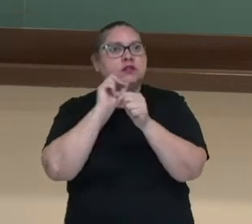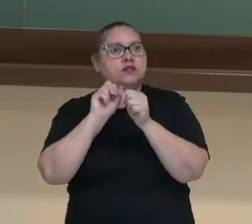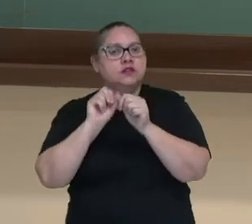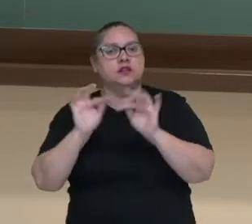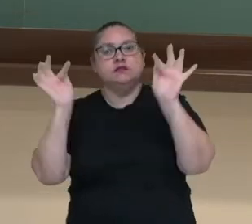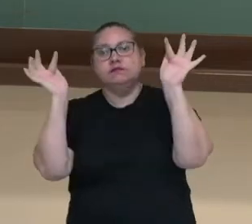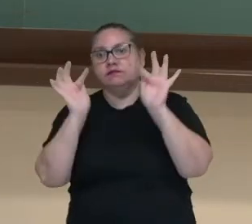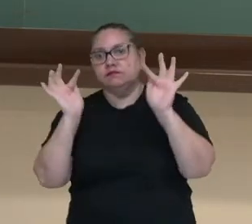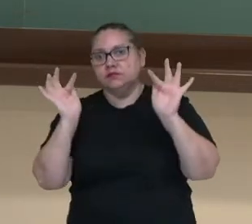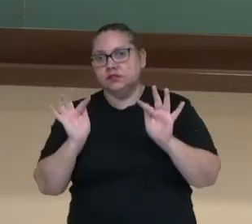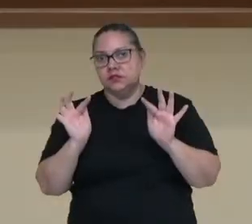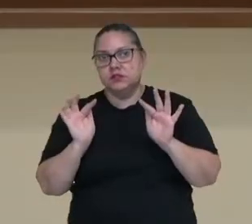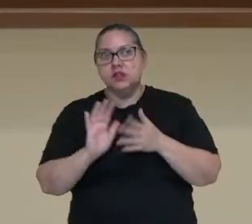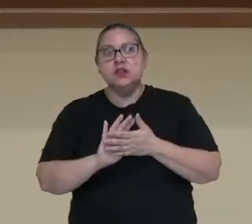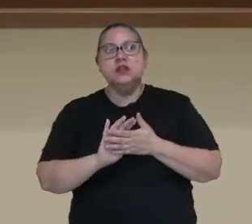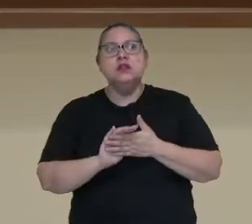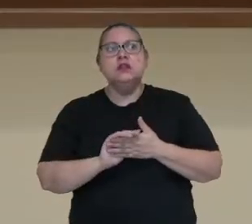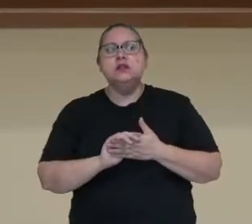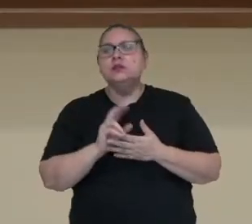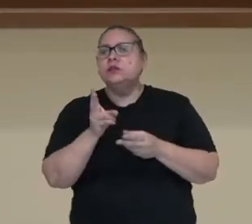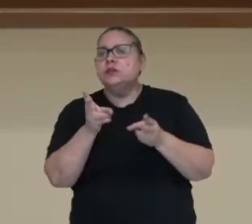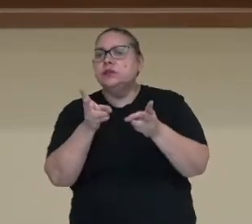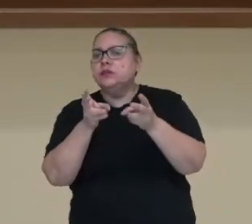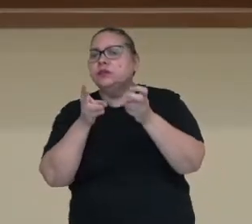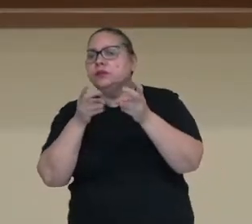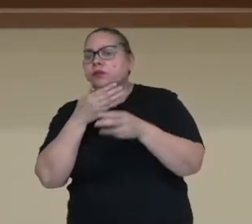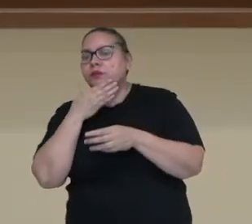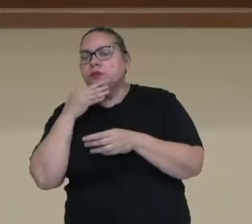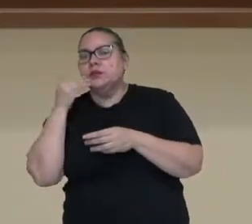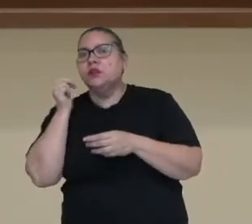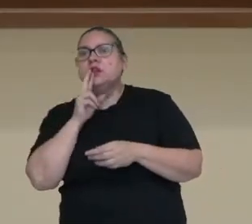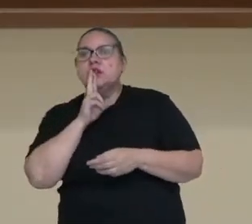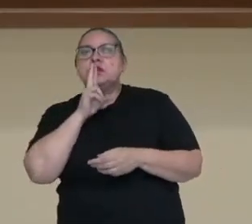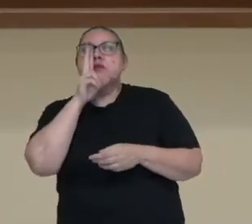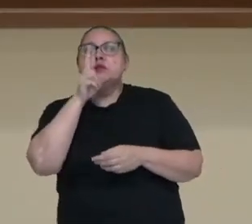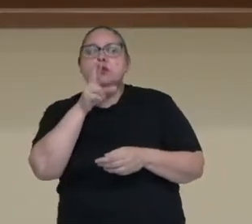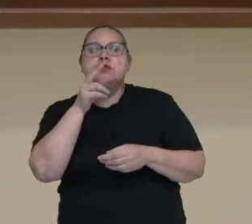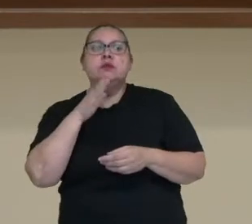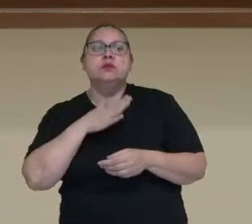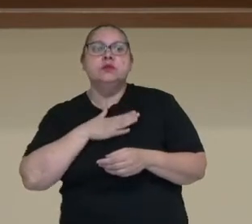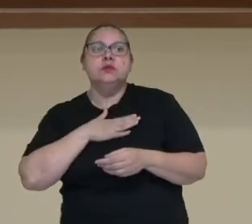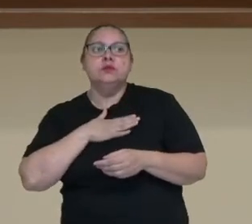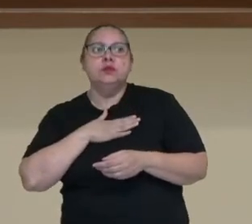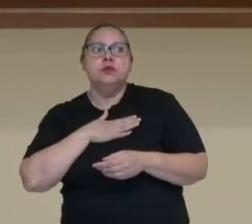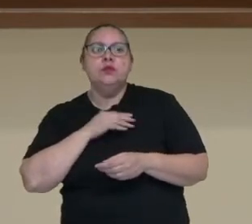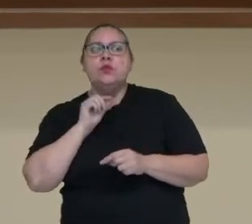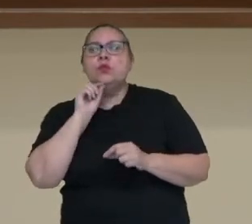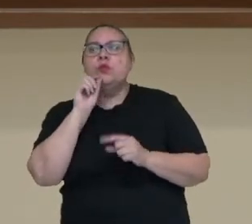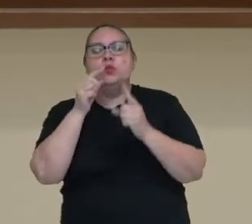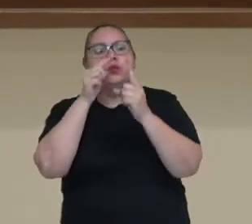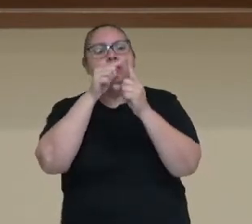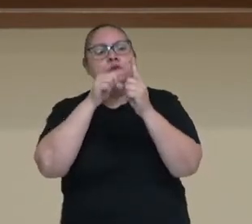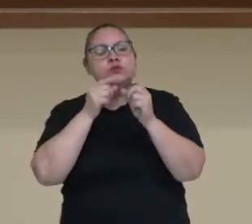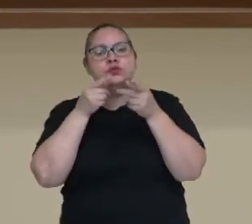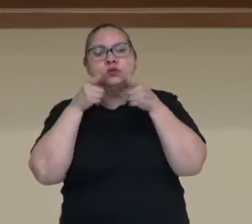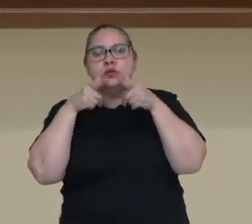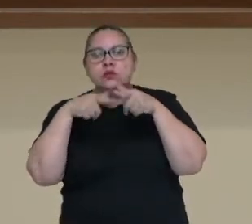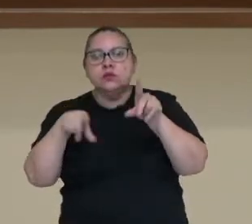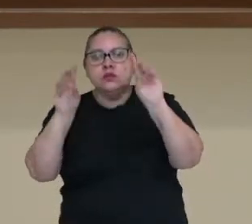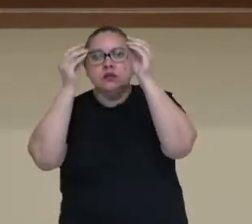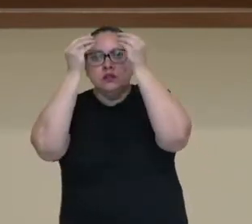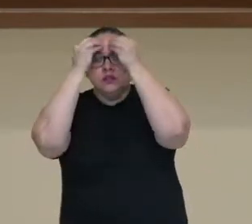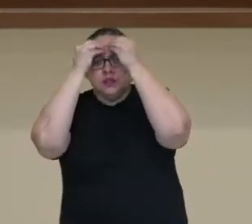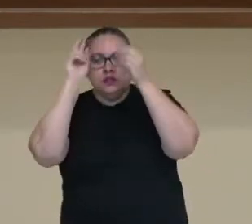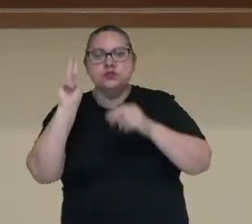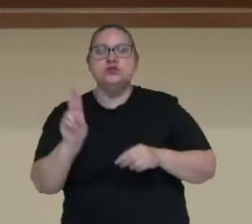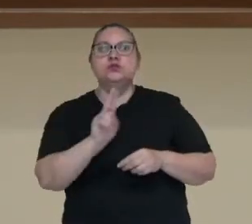fazê-la feliz. Observe melhor e responda para mim. O tipo de linguagem utilizada,